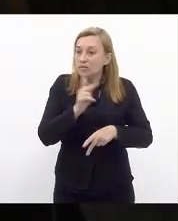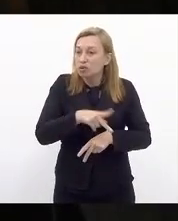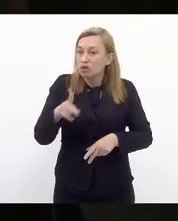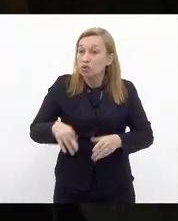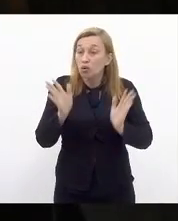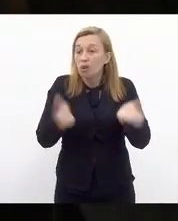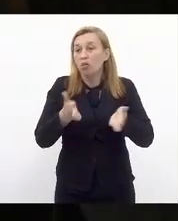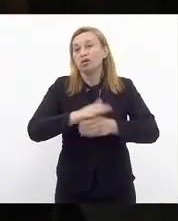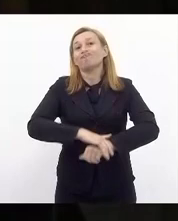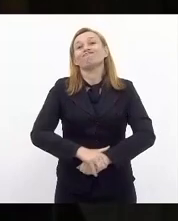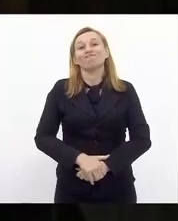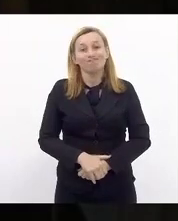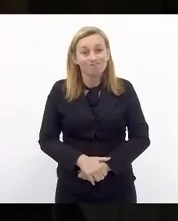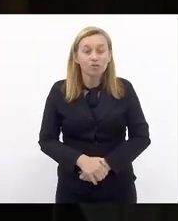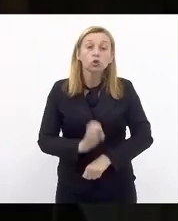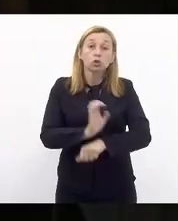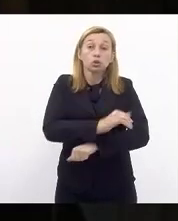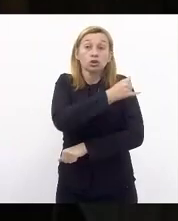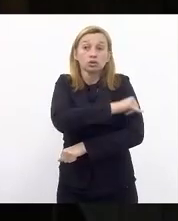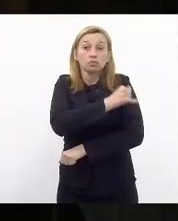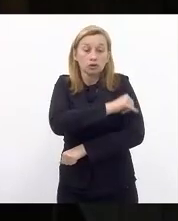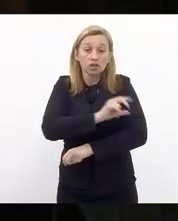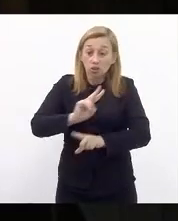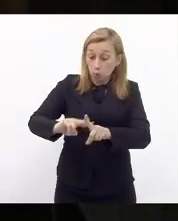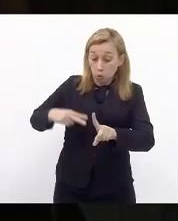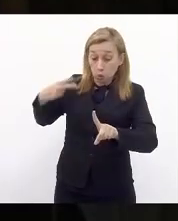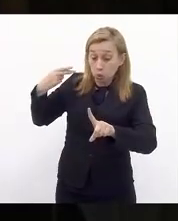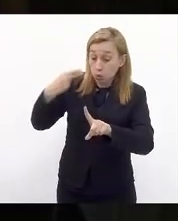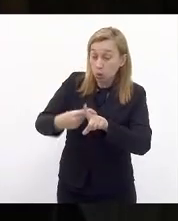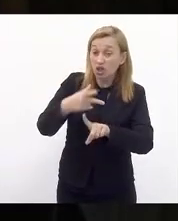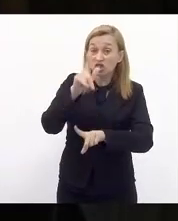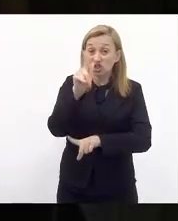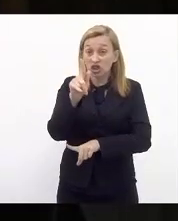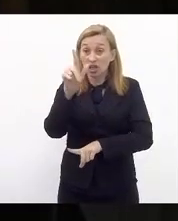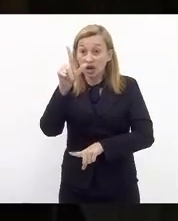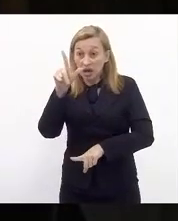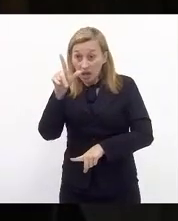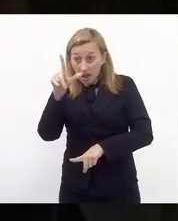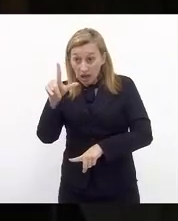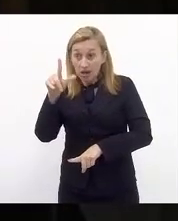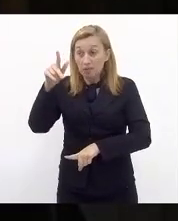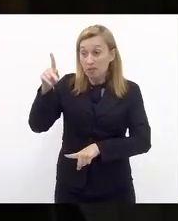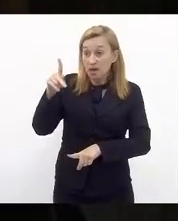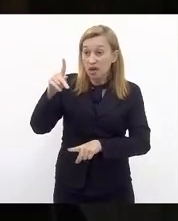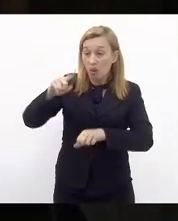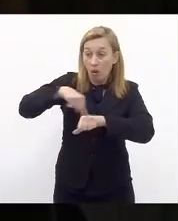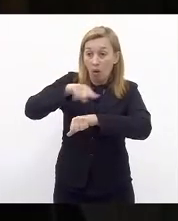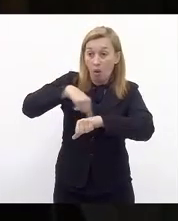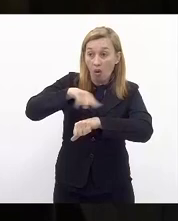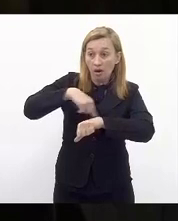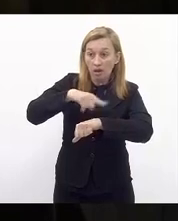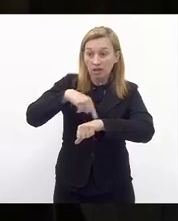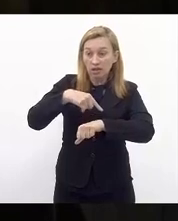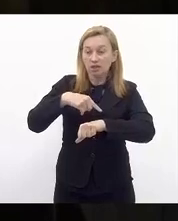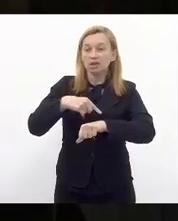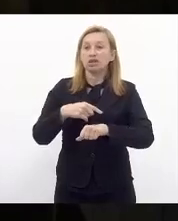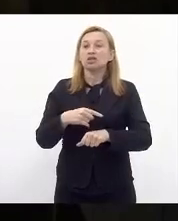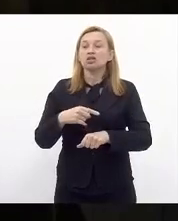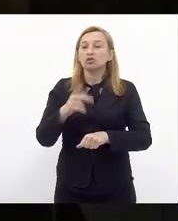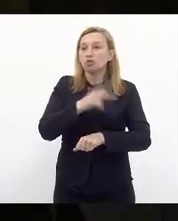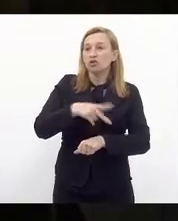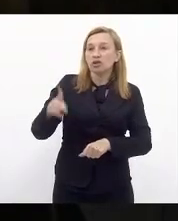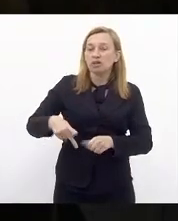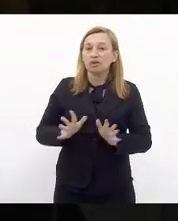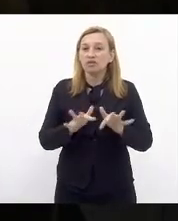grande como agora o estado do Rio Está se desdobrando com GLP Esses são as horas extras dos professores para conseguir fechar a